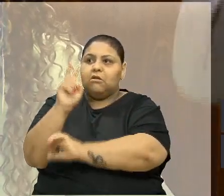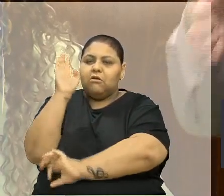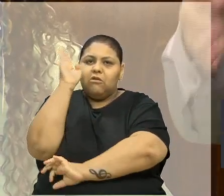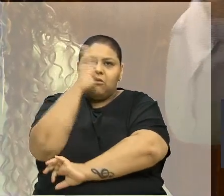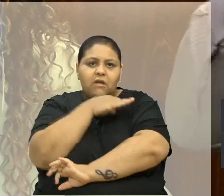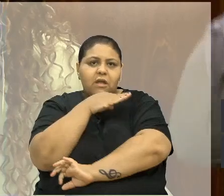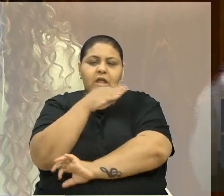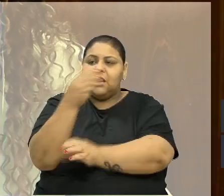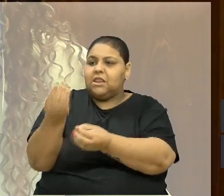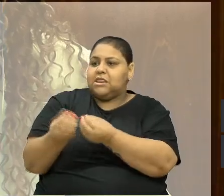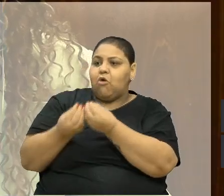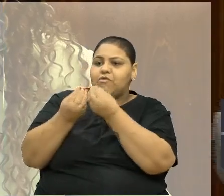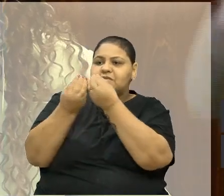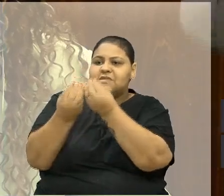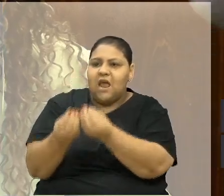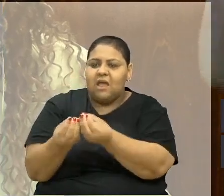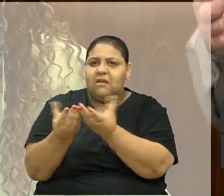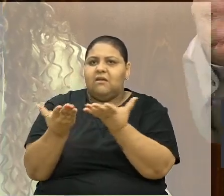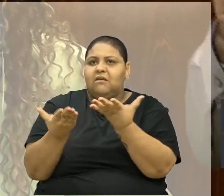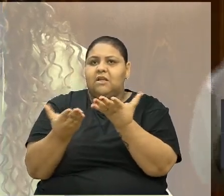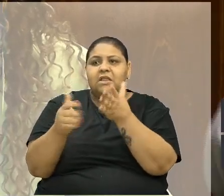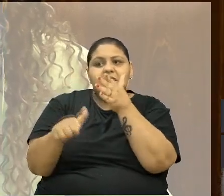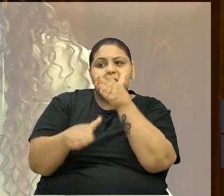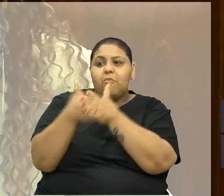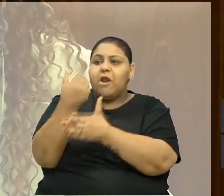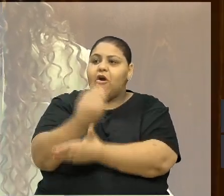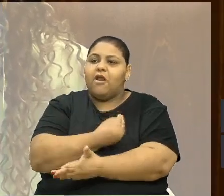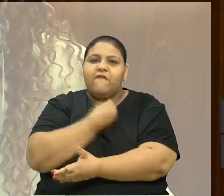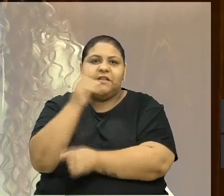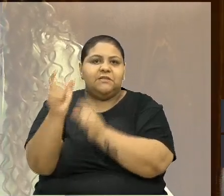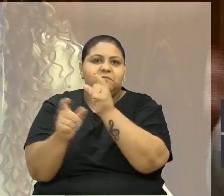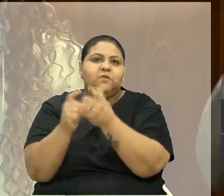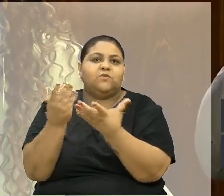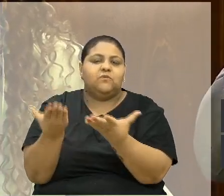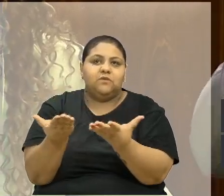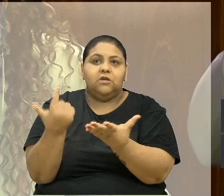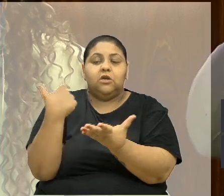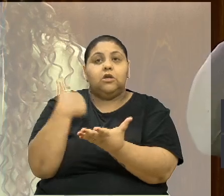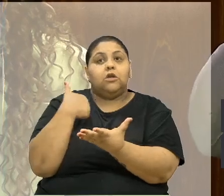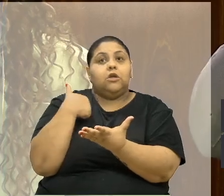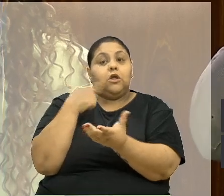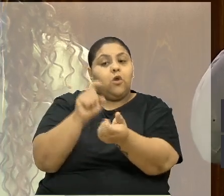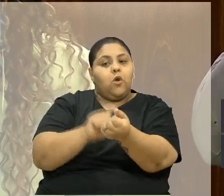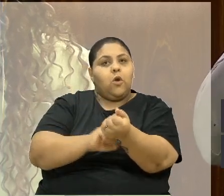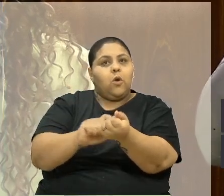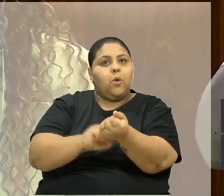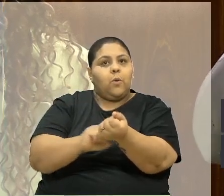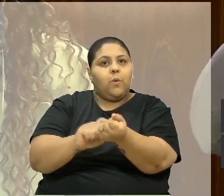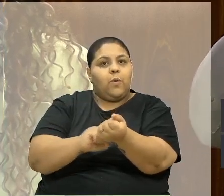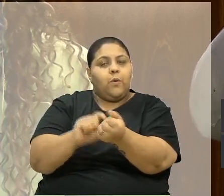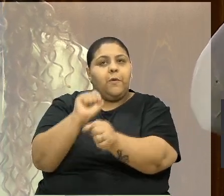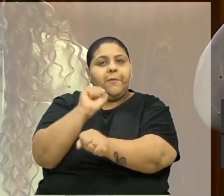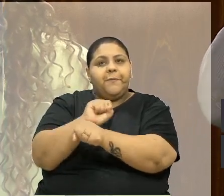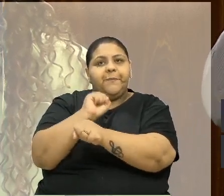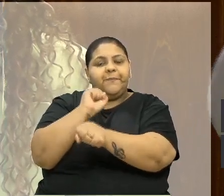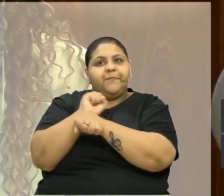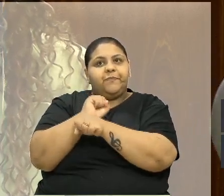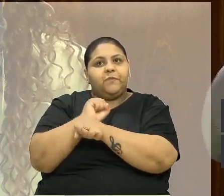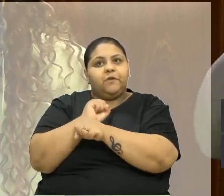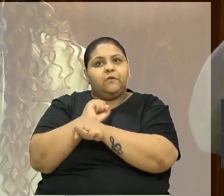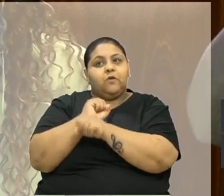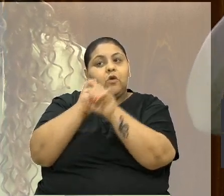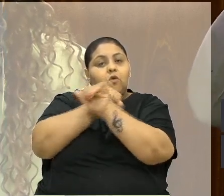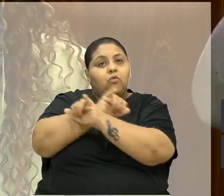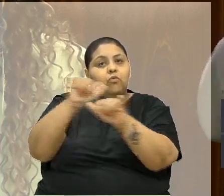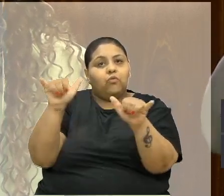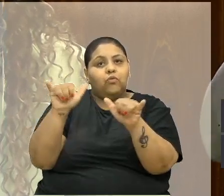não entrega, se aquilo que ele gere não melhora a vida das pessoas. Eu estou ansioso para aguardar o